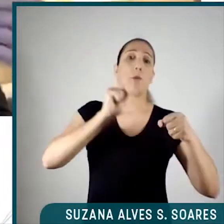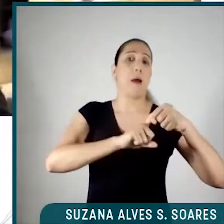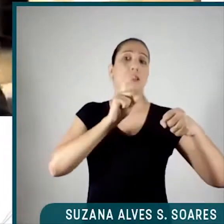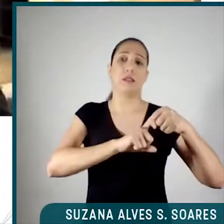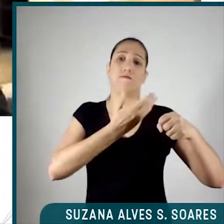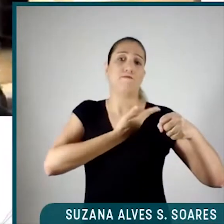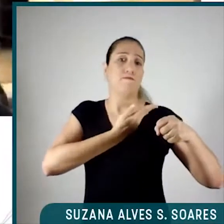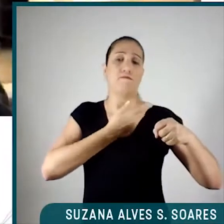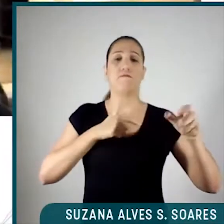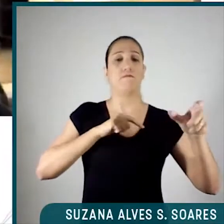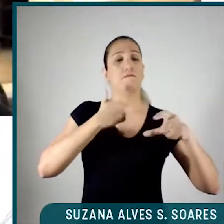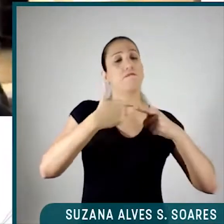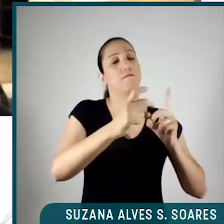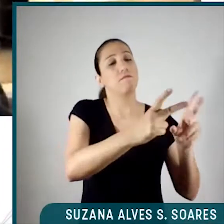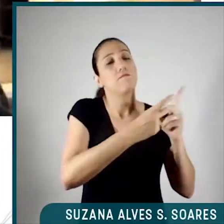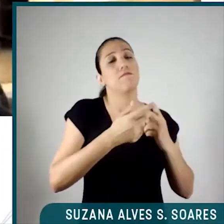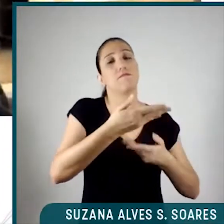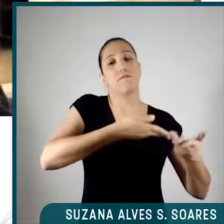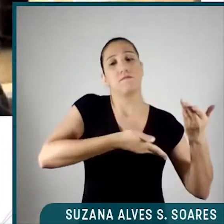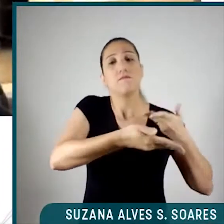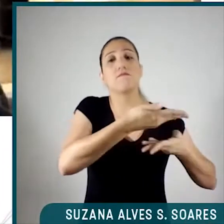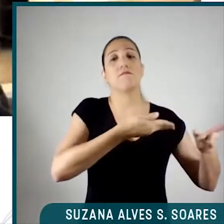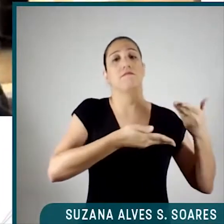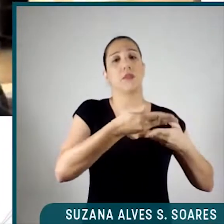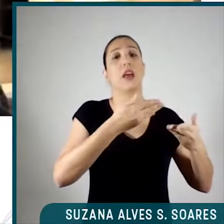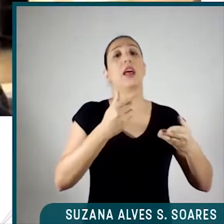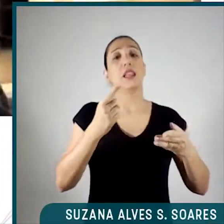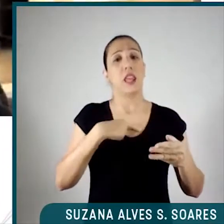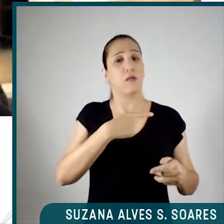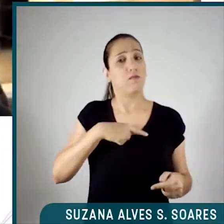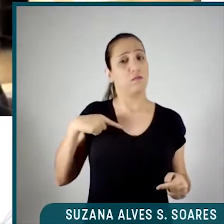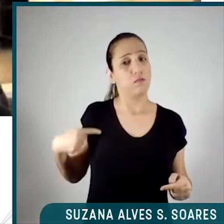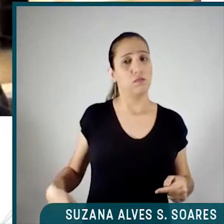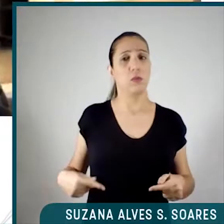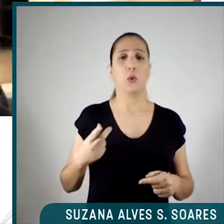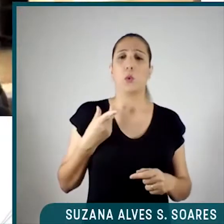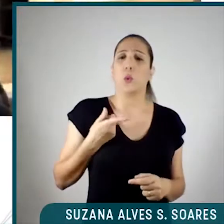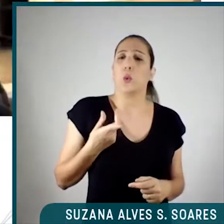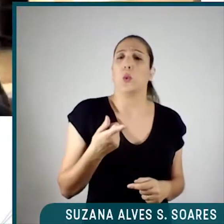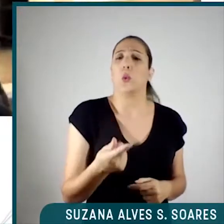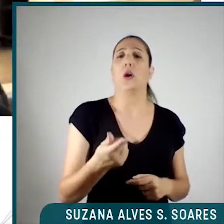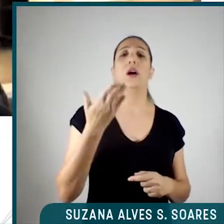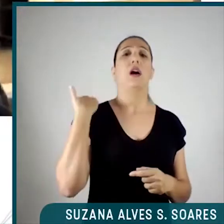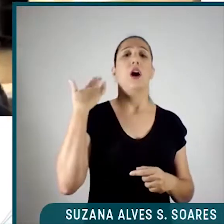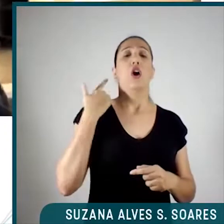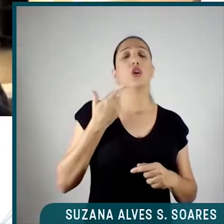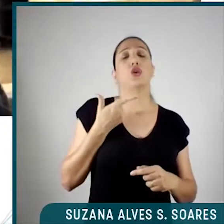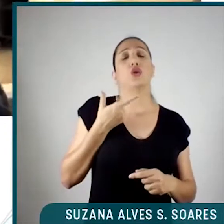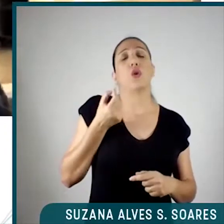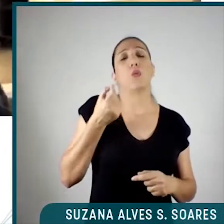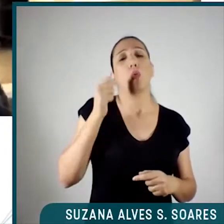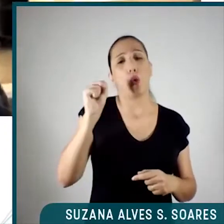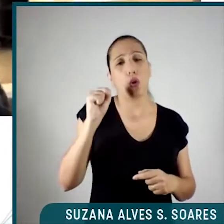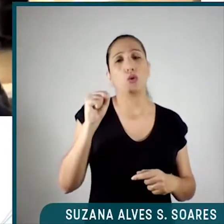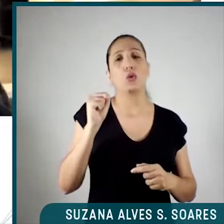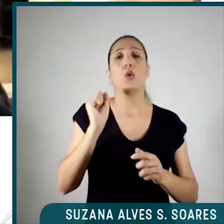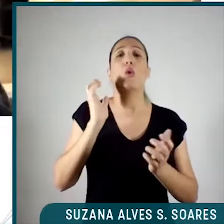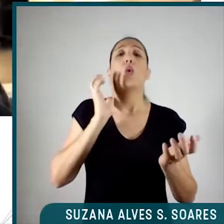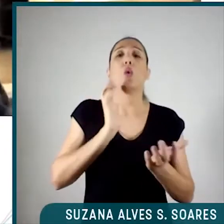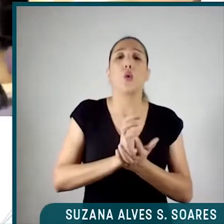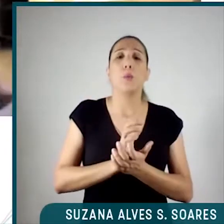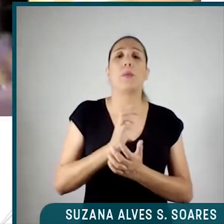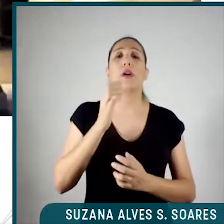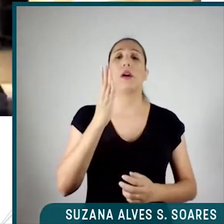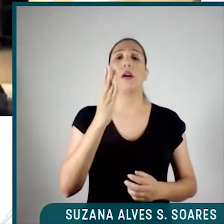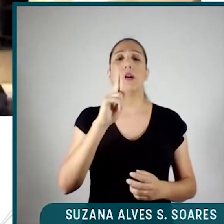Brasil. Nós temos com a China uma cooperação de caráter duradouro, desde 2008, no âmbito do grupo BRICS,